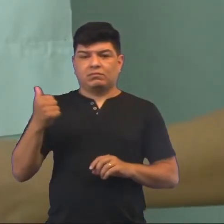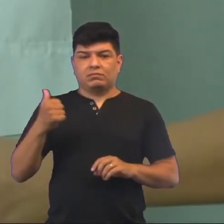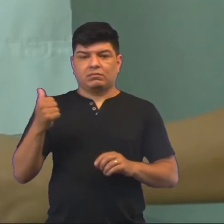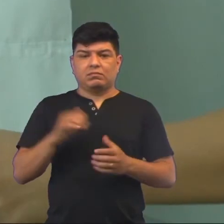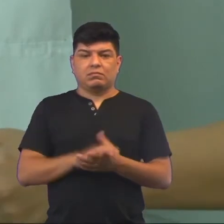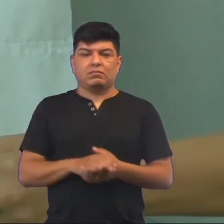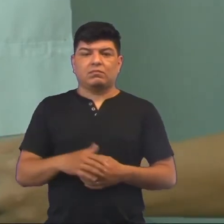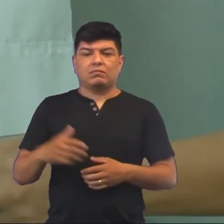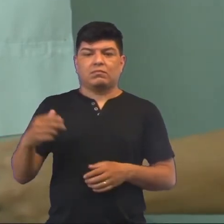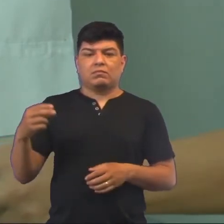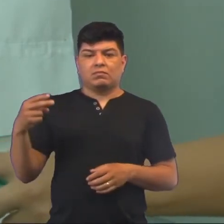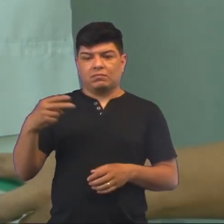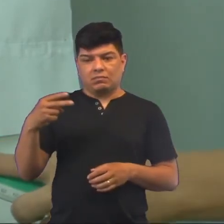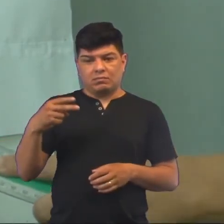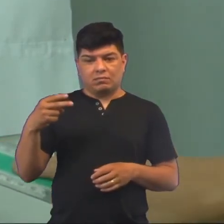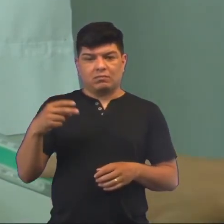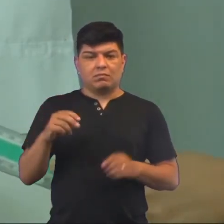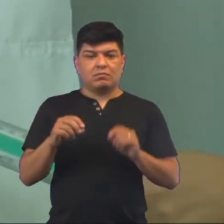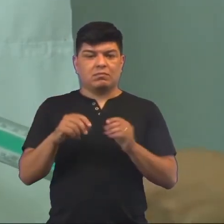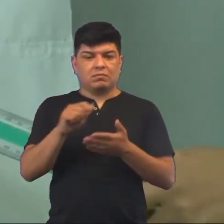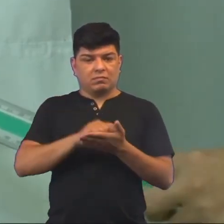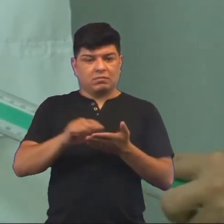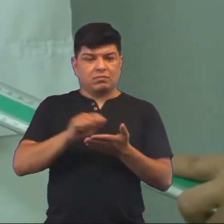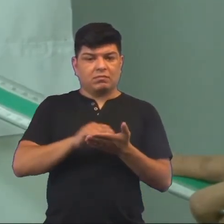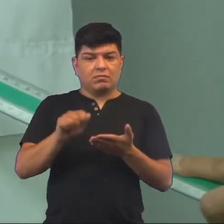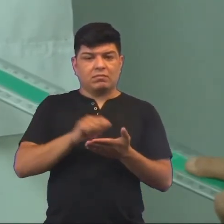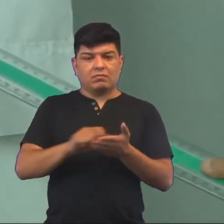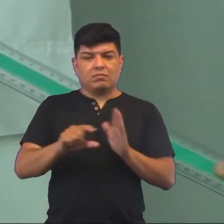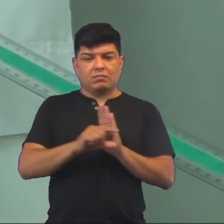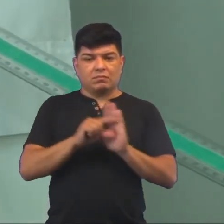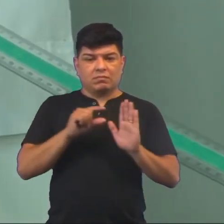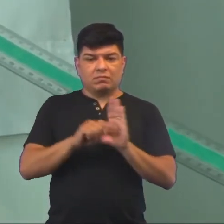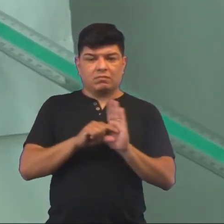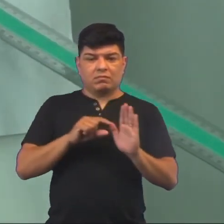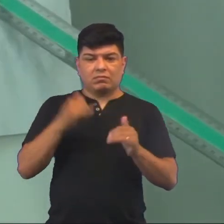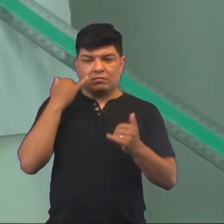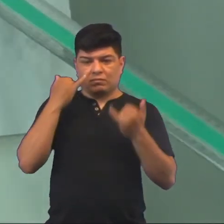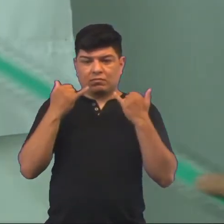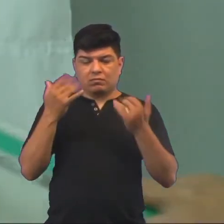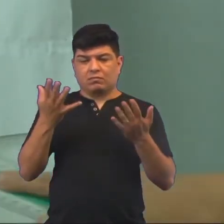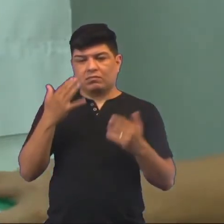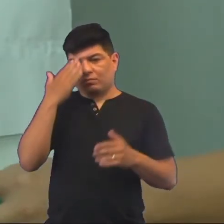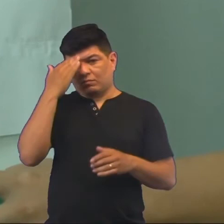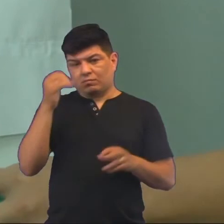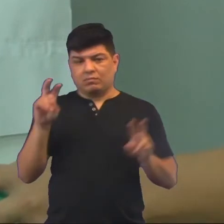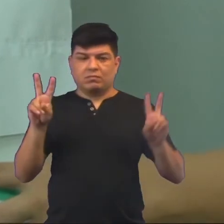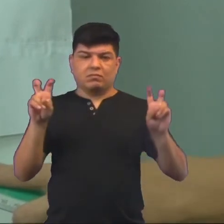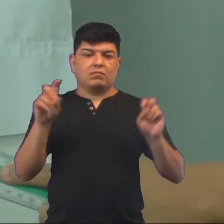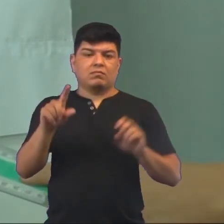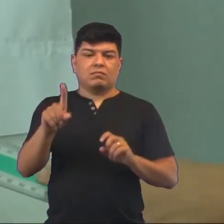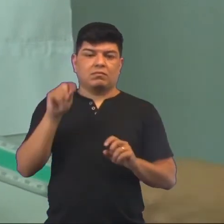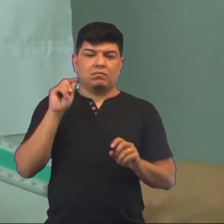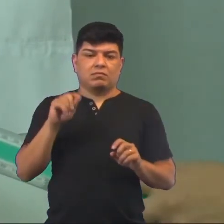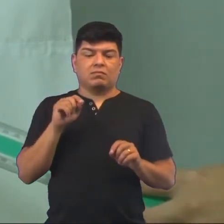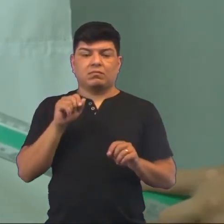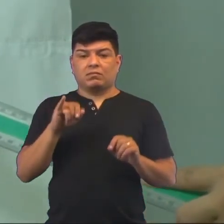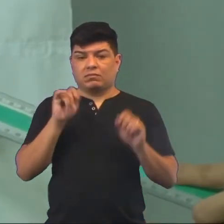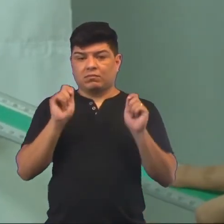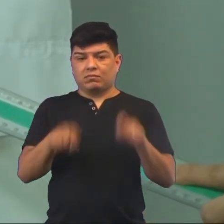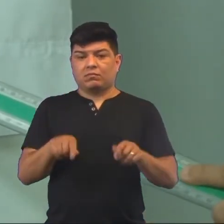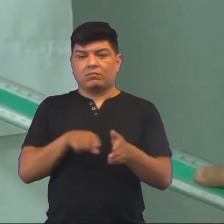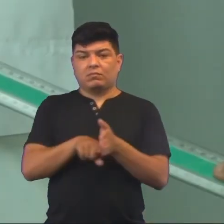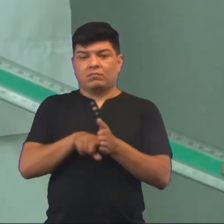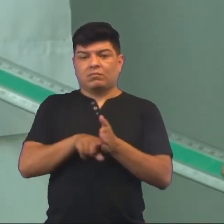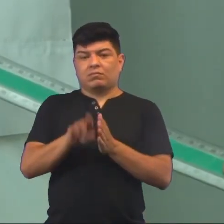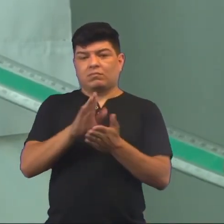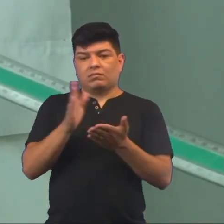parágrafo. O segundo ponto, ó, você vai escrever em tópicos as informações que você sabe sobre o tema escolhido. E, se possível, pesquise